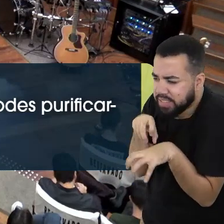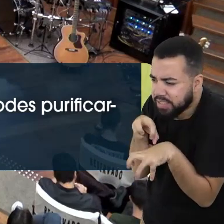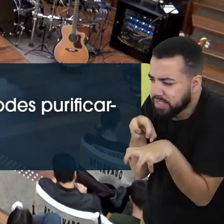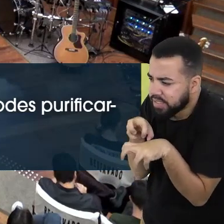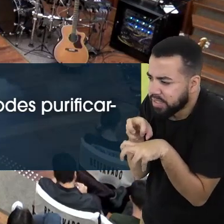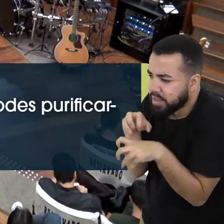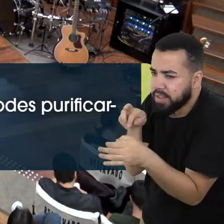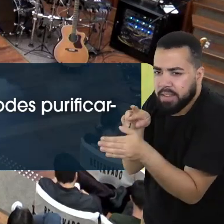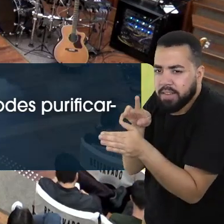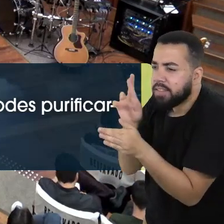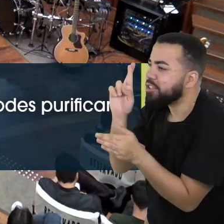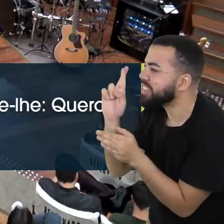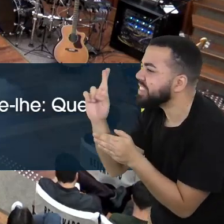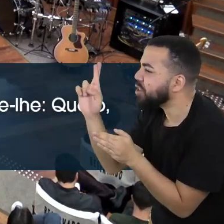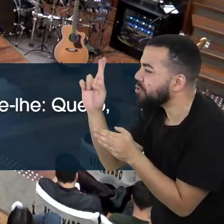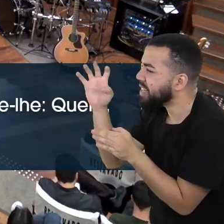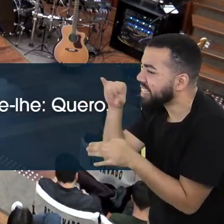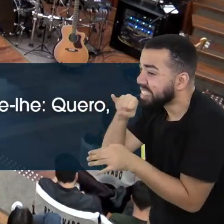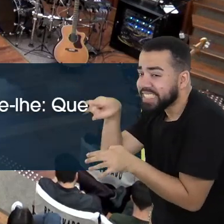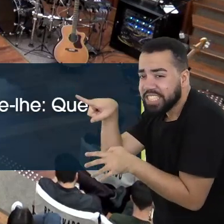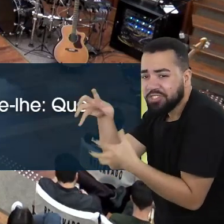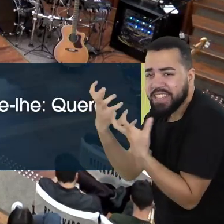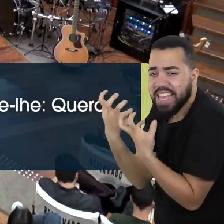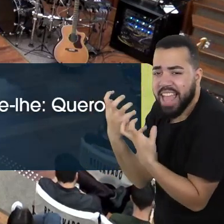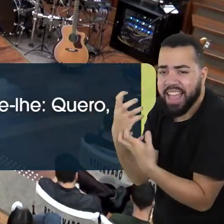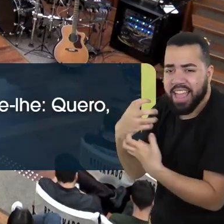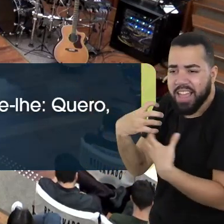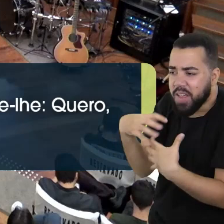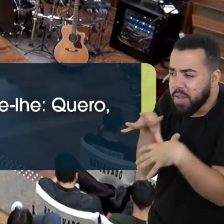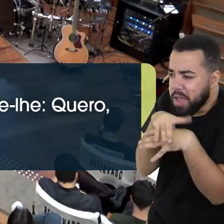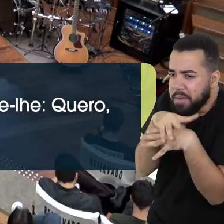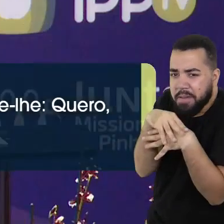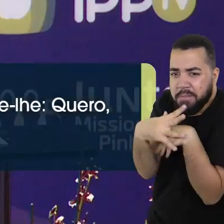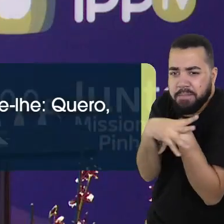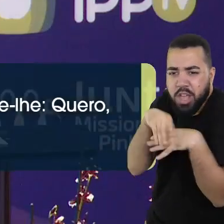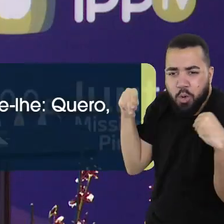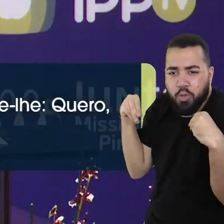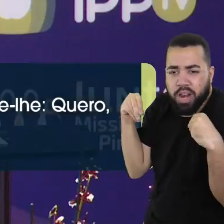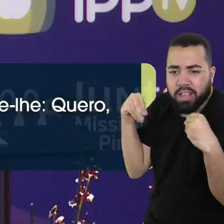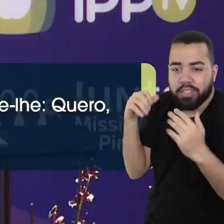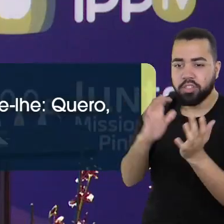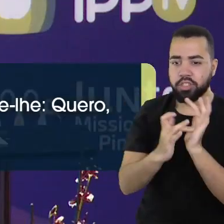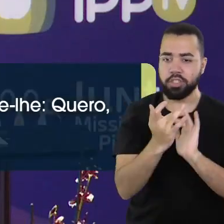o quê? Purificar-me. Jesus, o que que diz?